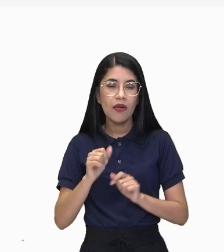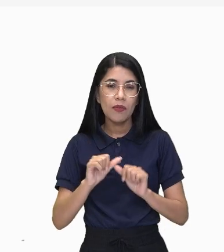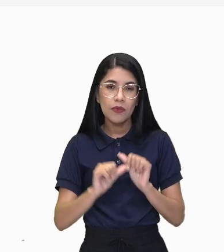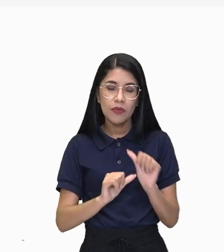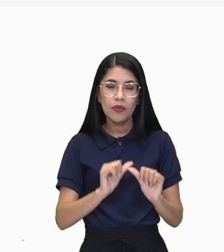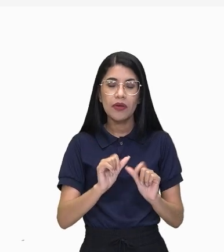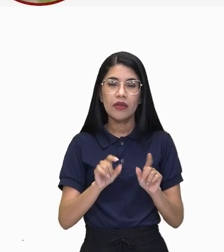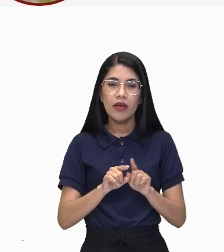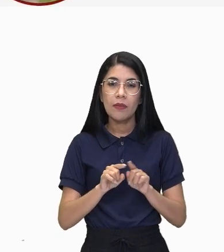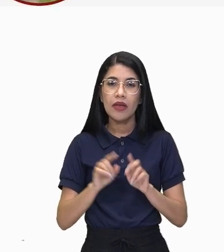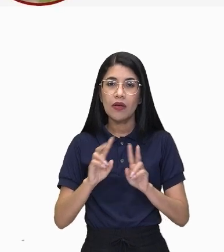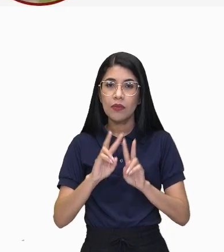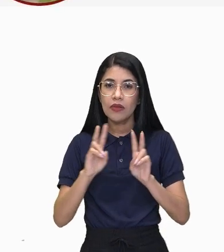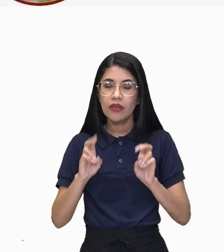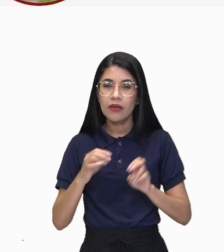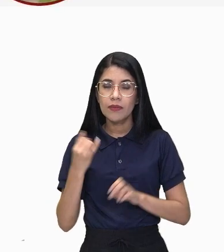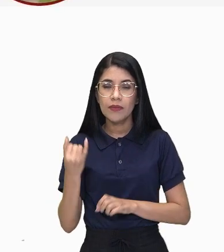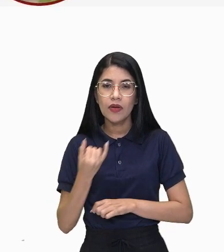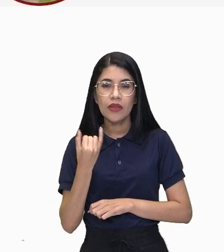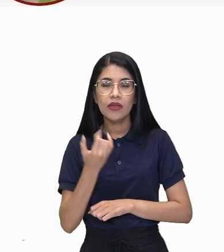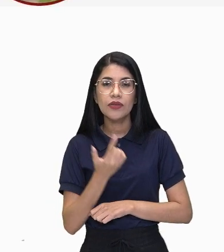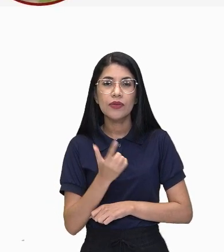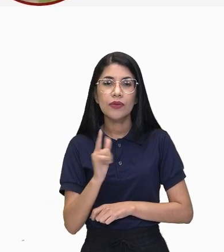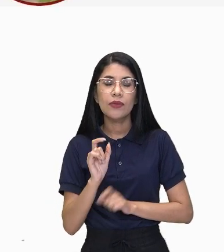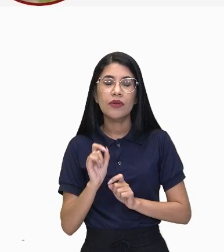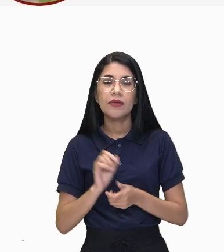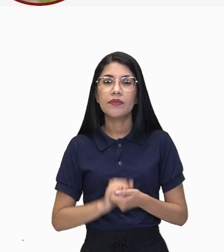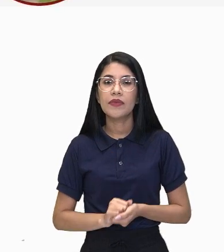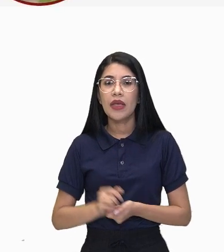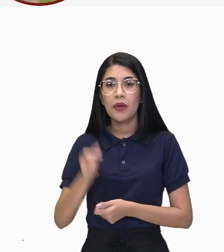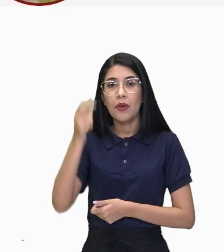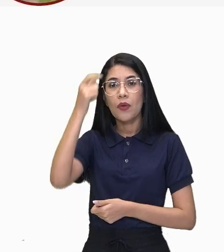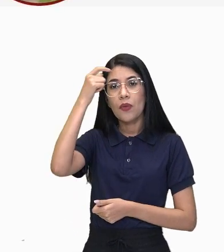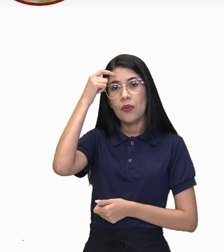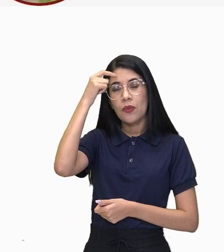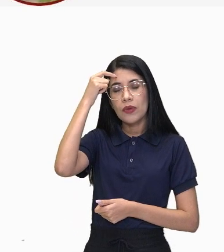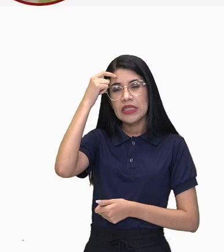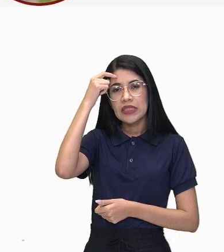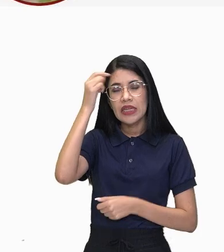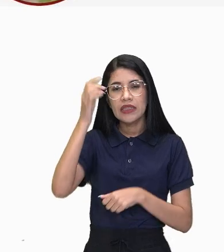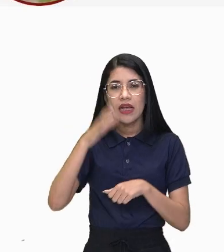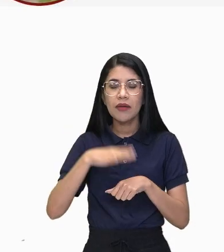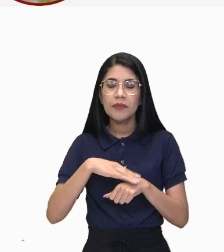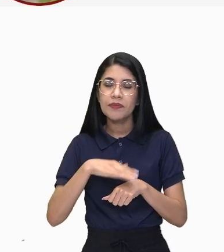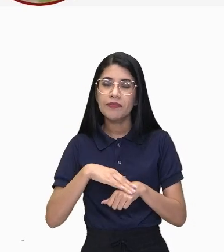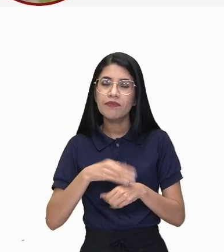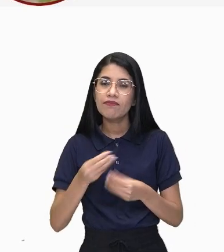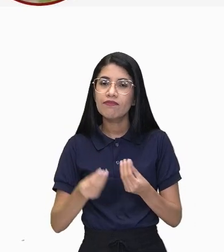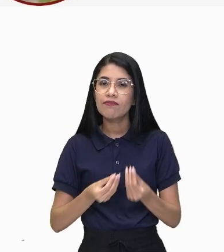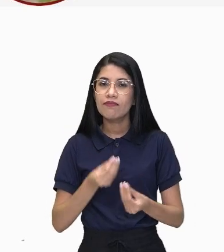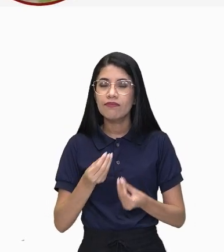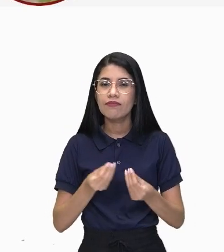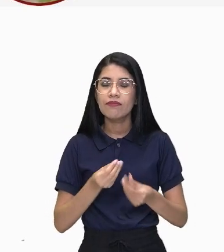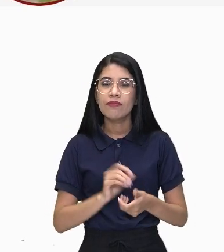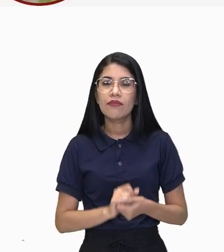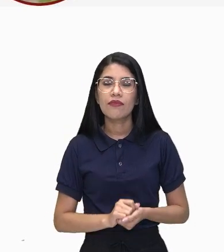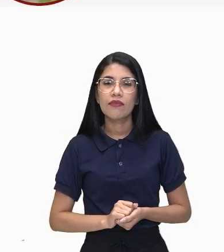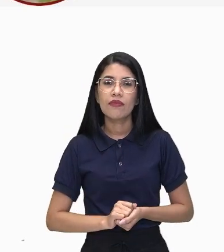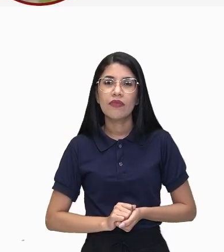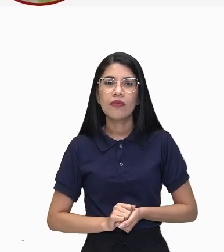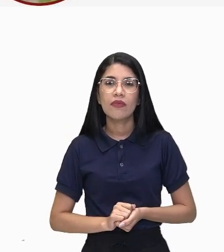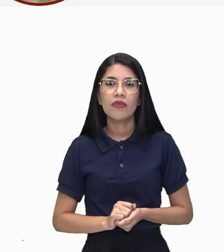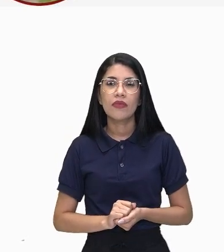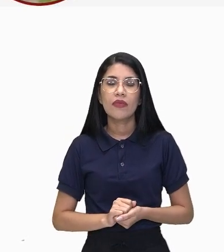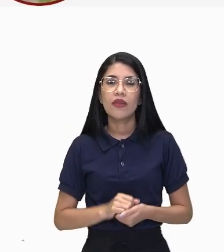aqui um tema muito importante, que é a questão da consciência, da autoconsciência, né, da consciência, dessa